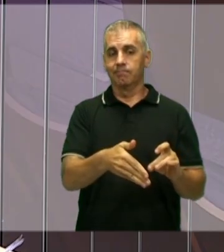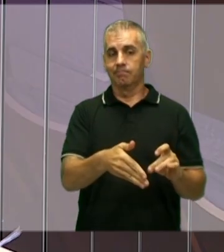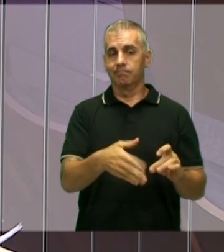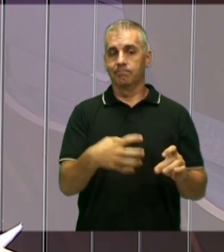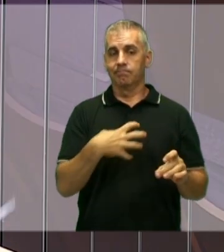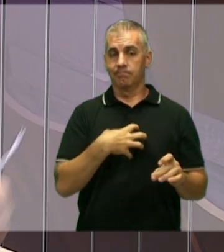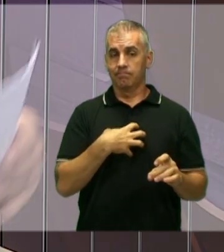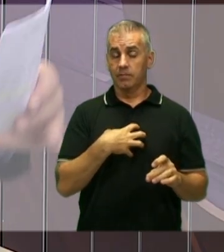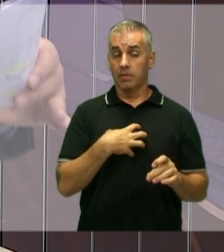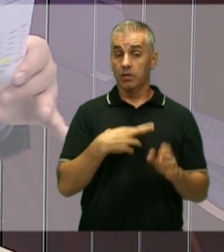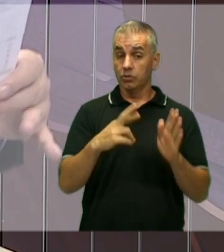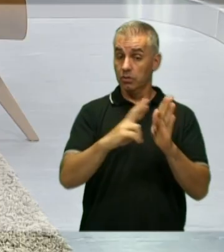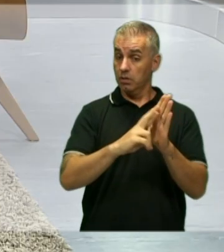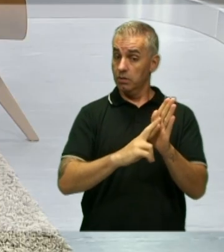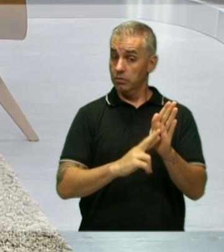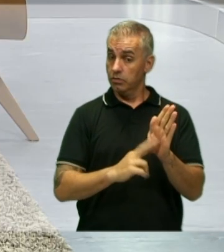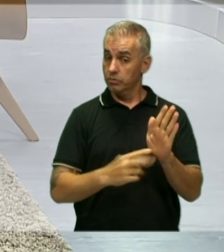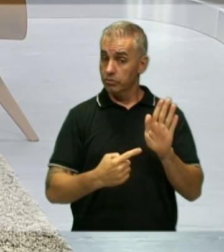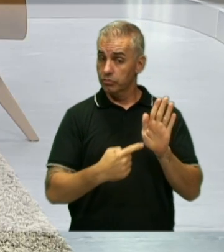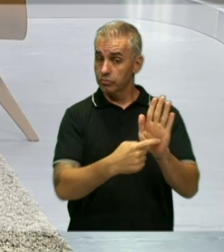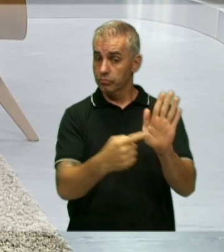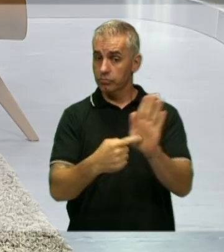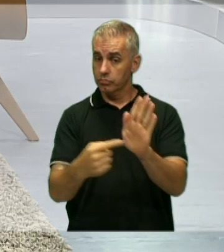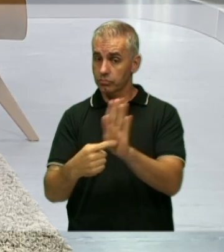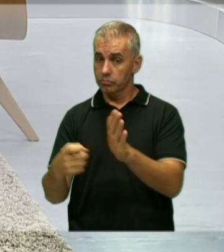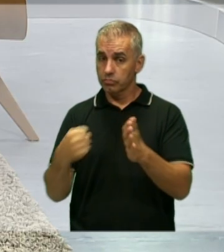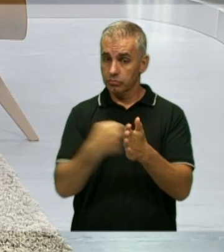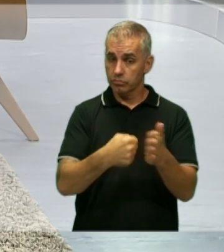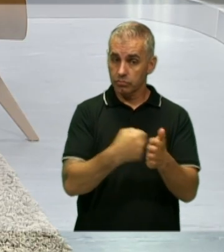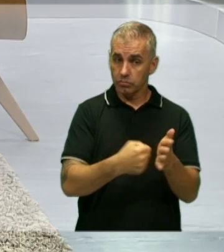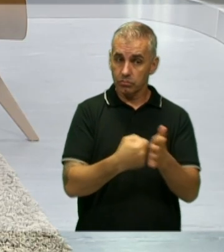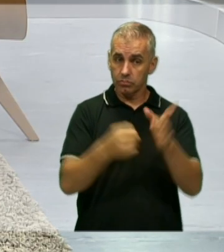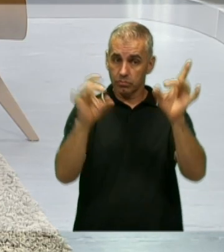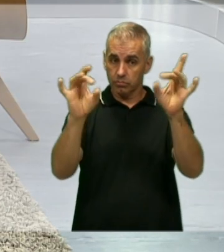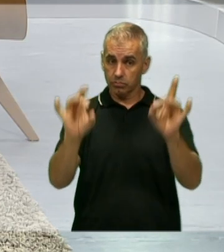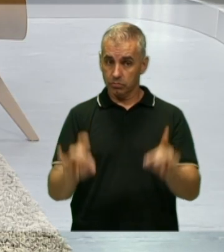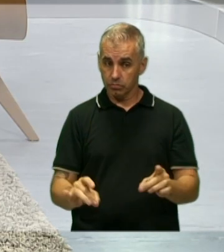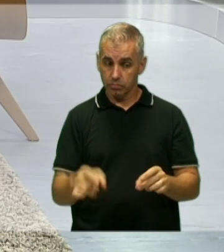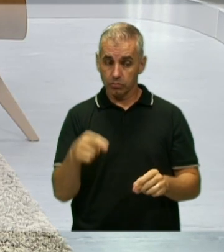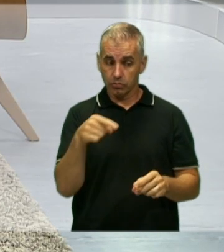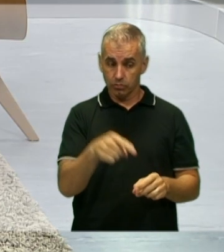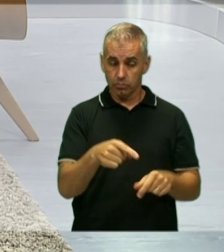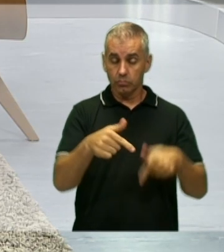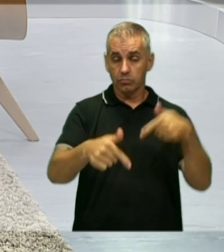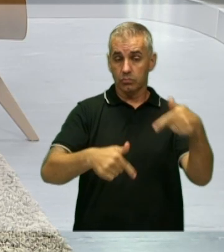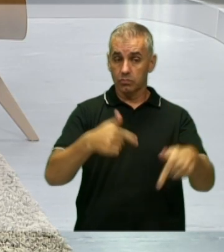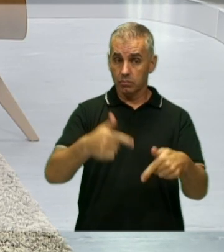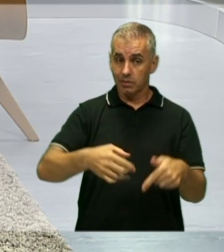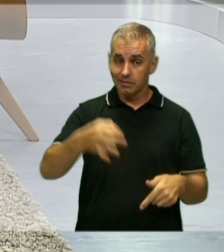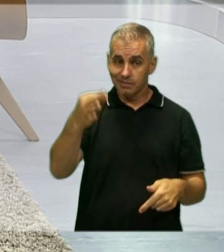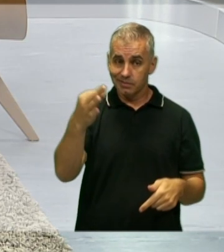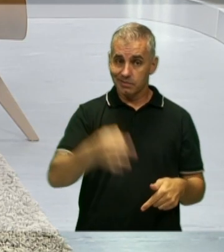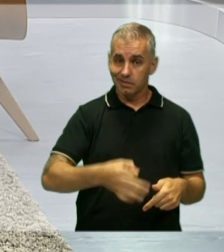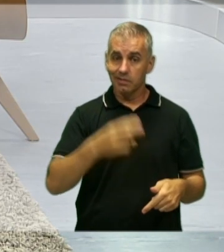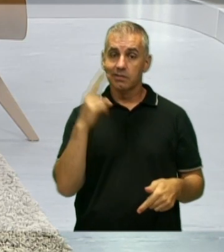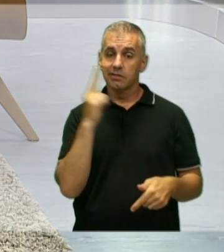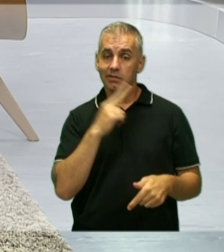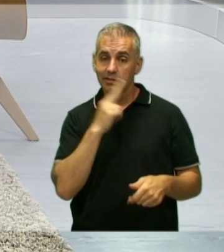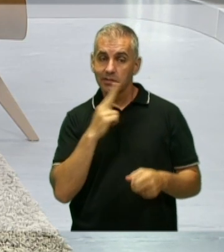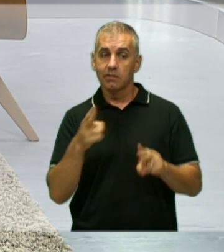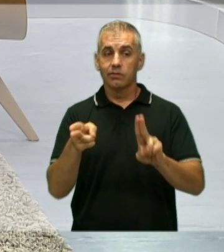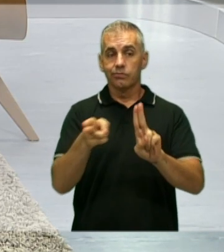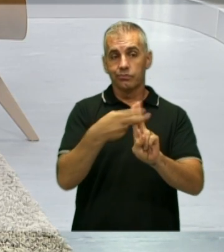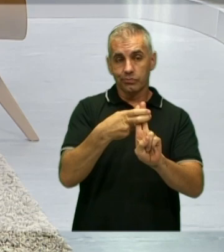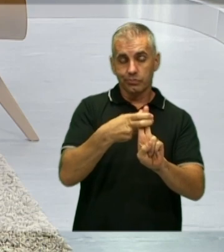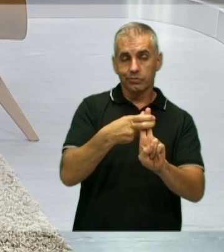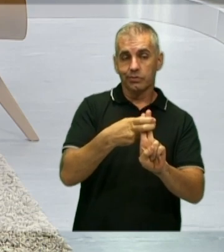mais de regulamentar e direcionar os esforços especializados para um determinado serviço de urgência e emergência do SUS, do que